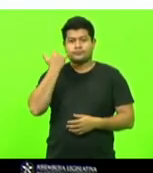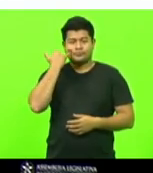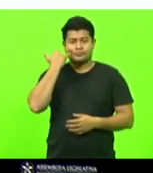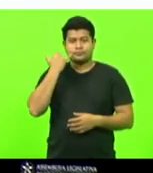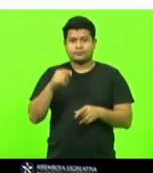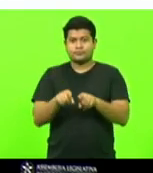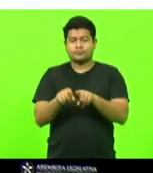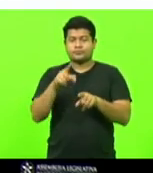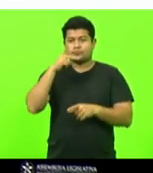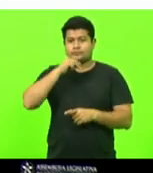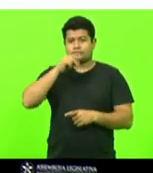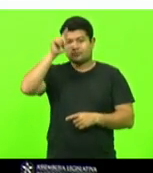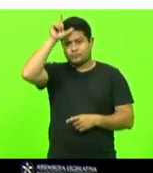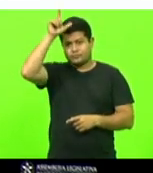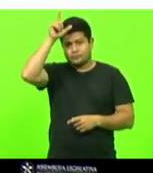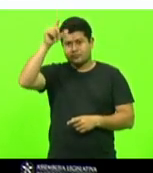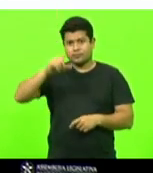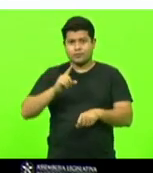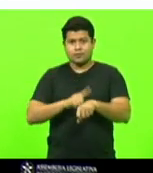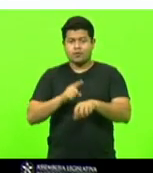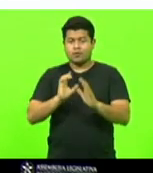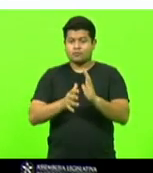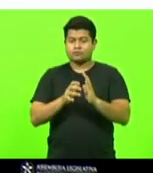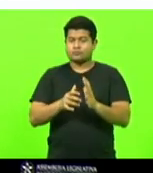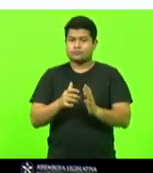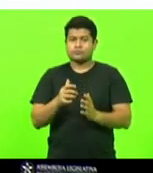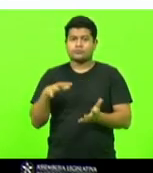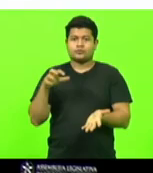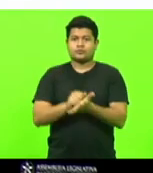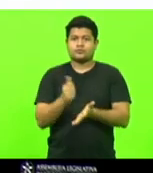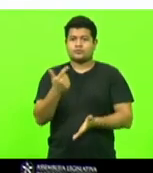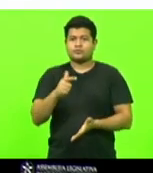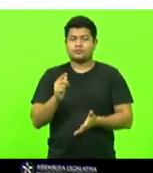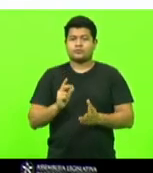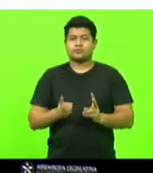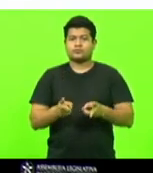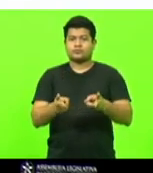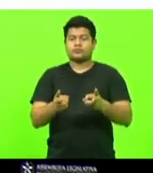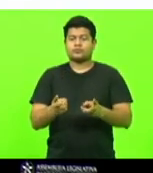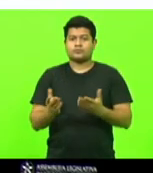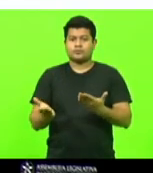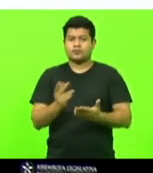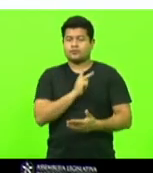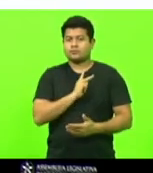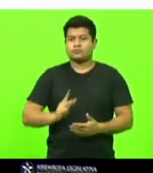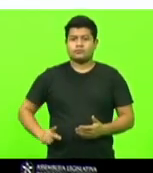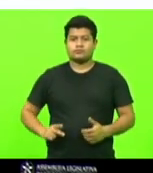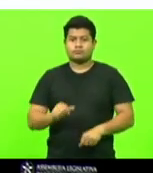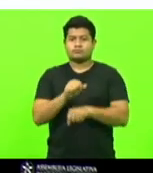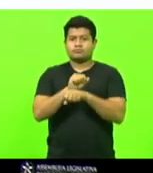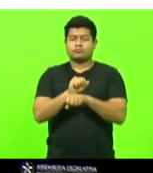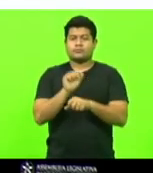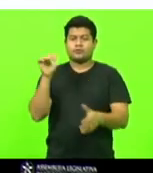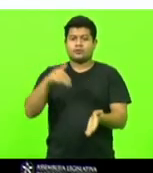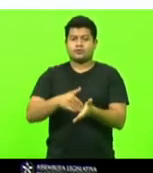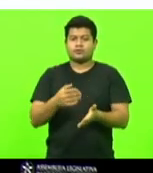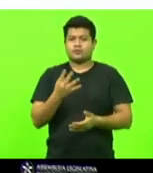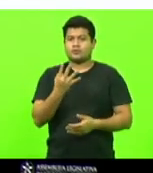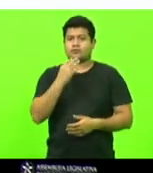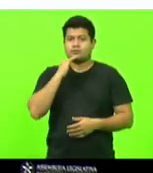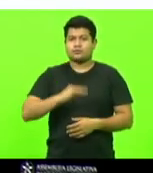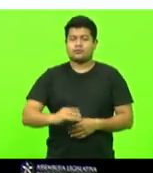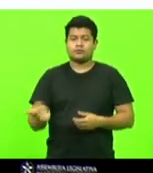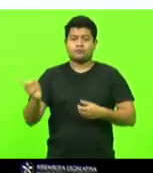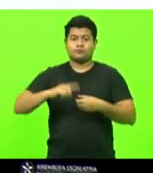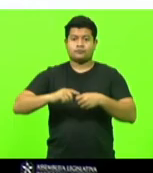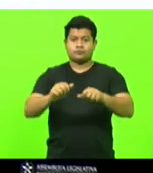Não houve uso de horário destinado aos partidos políticos. Ato contínuo, o senhor presidente suspendeu a sessão até às 16 horas.